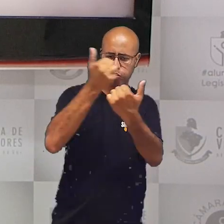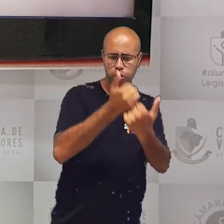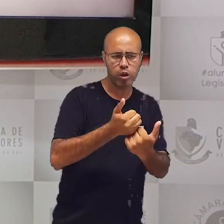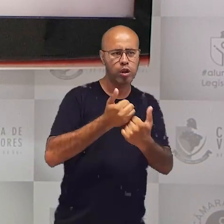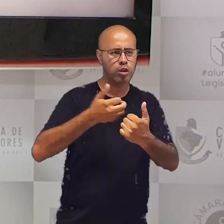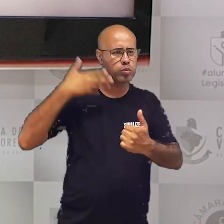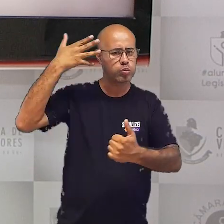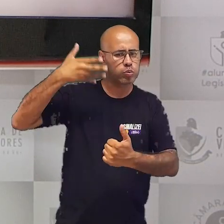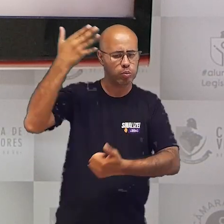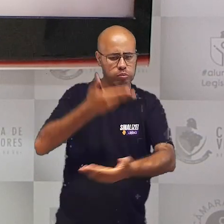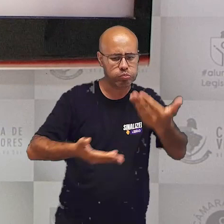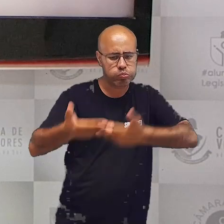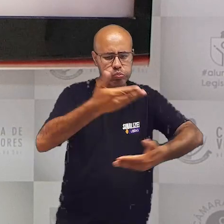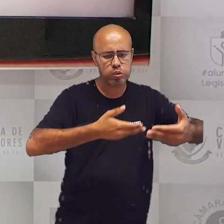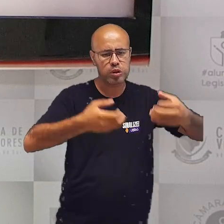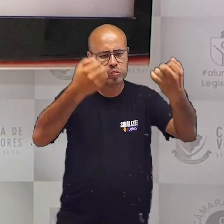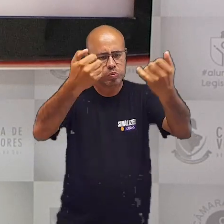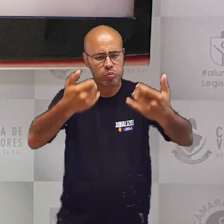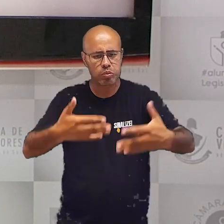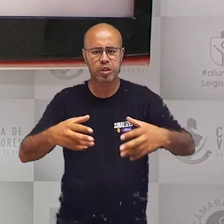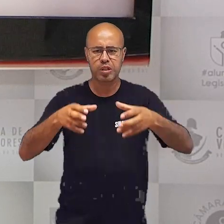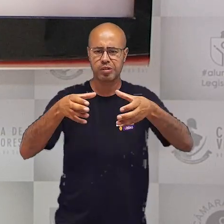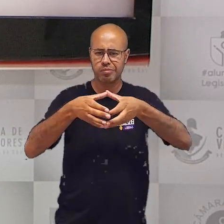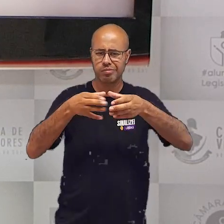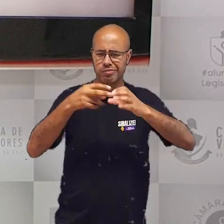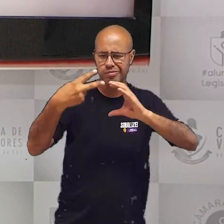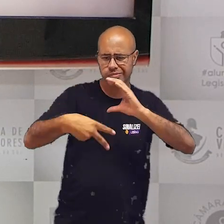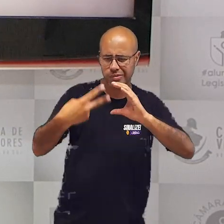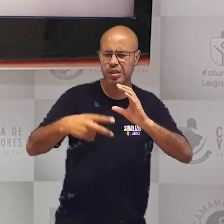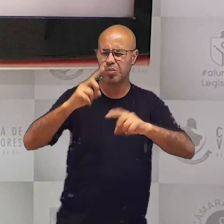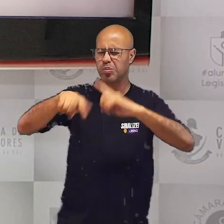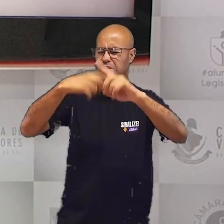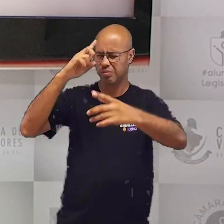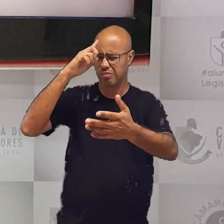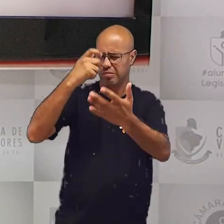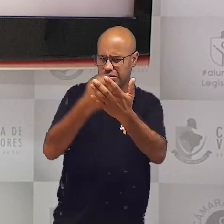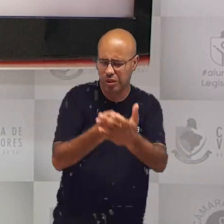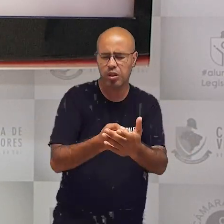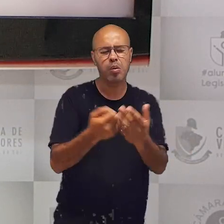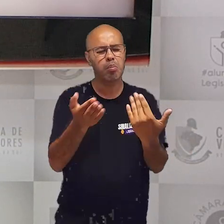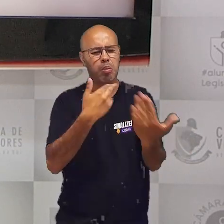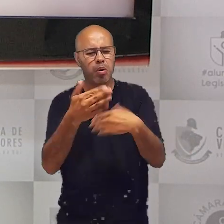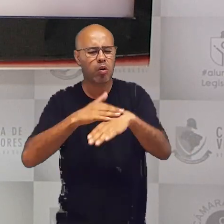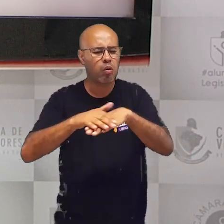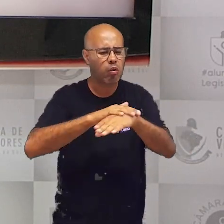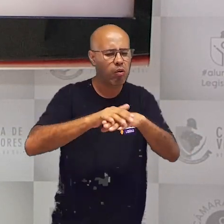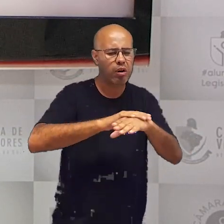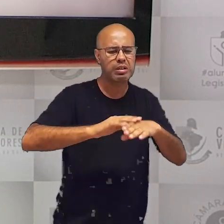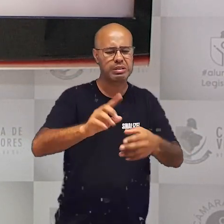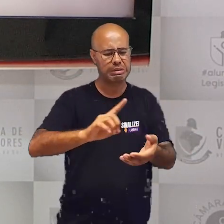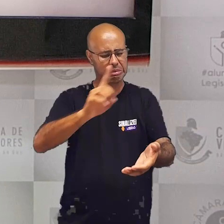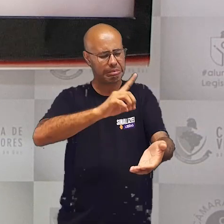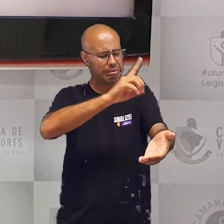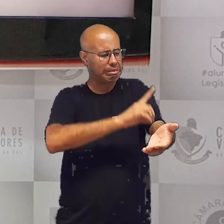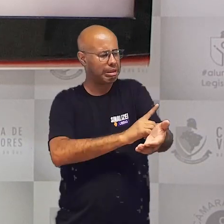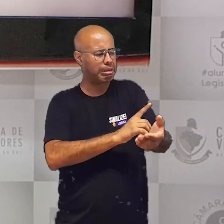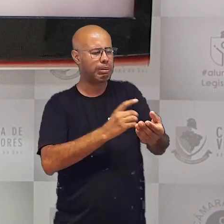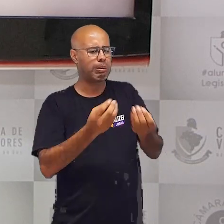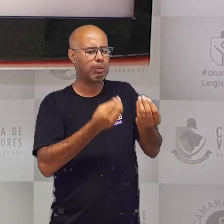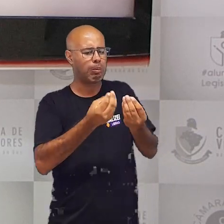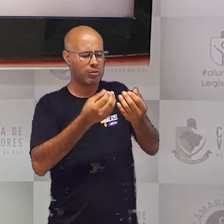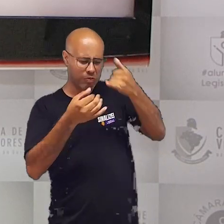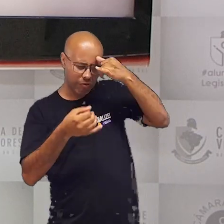Saúde para participar de uma sessão plenária com data a ser definida a fim de discutir o cenário da dengue na